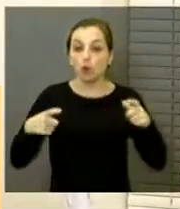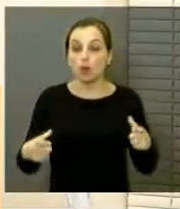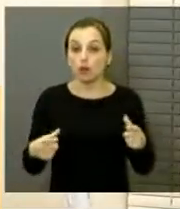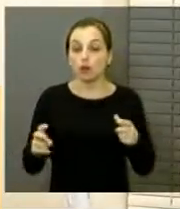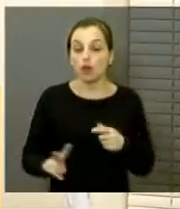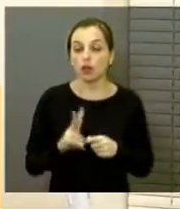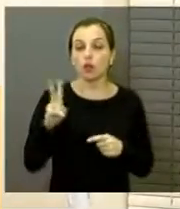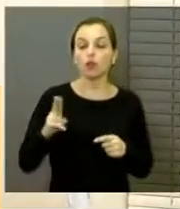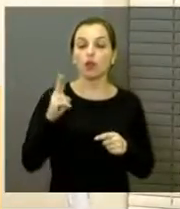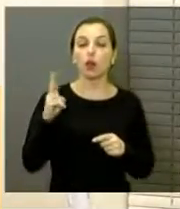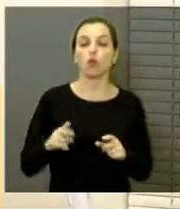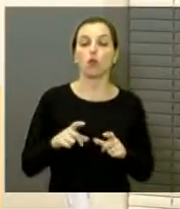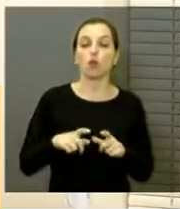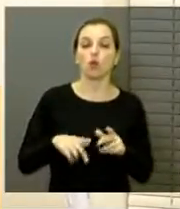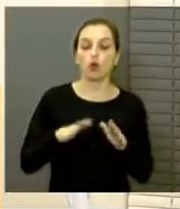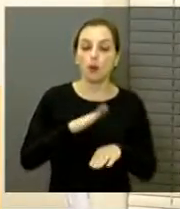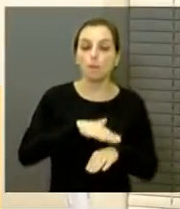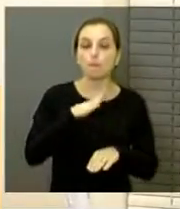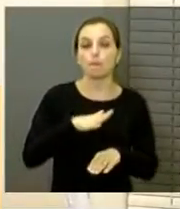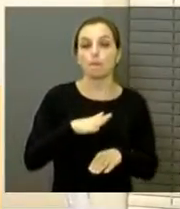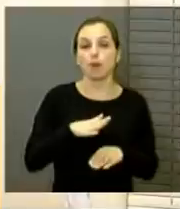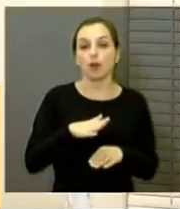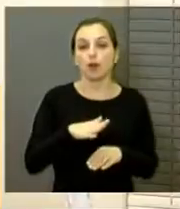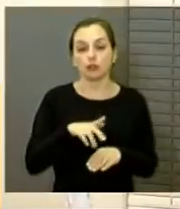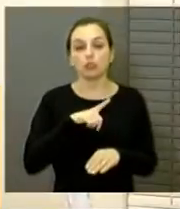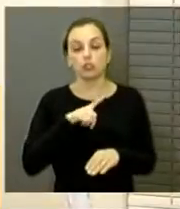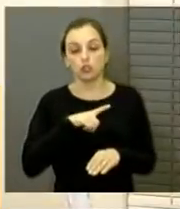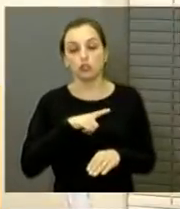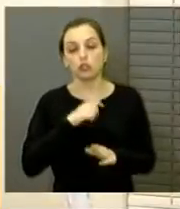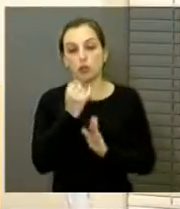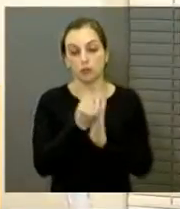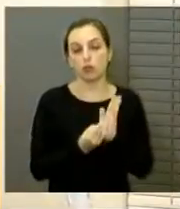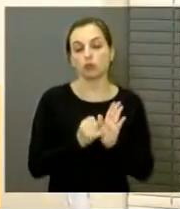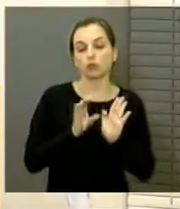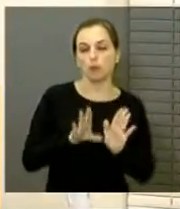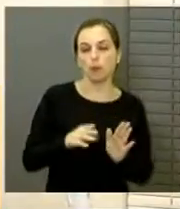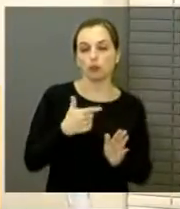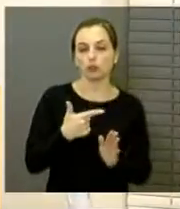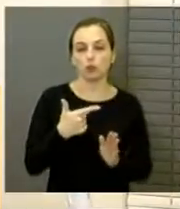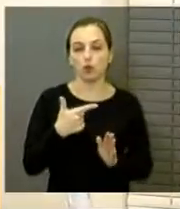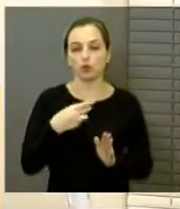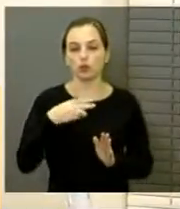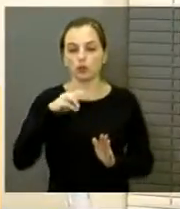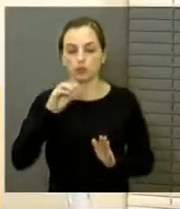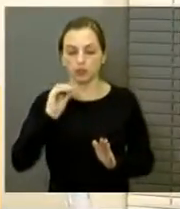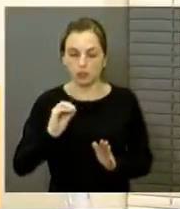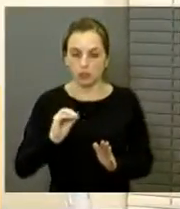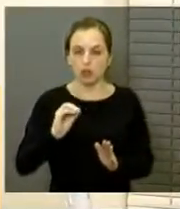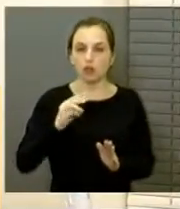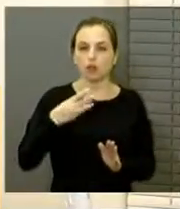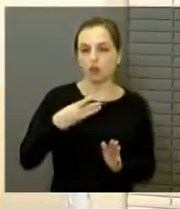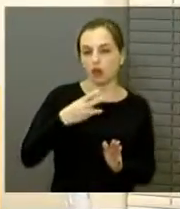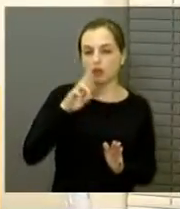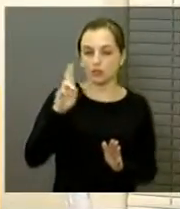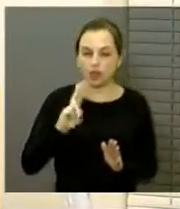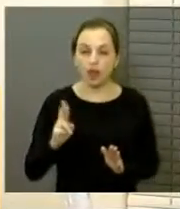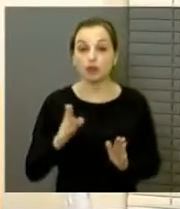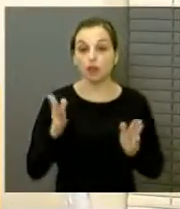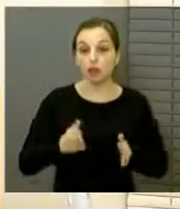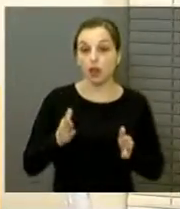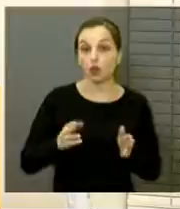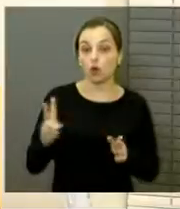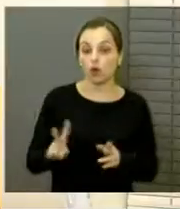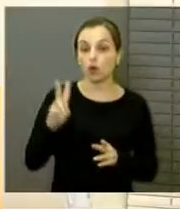sendo tão alto, porque antigamente a taxa do lixo existia, mas pagava 2,30, 3 e pouco, agora o valor está